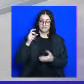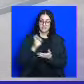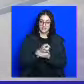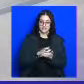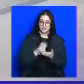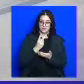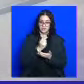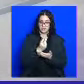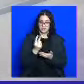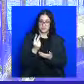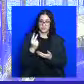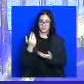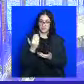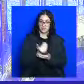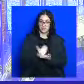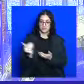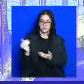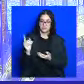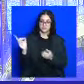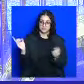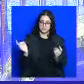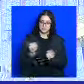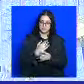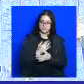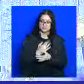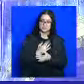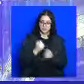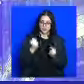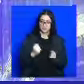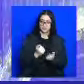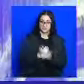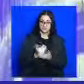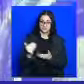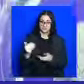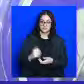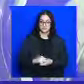Vai começar, bolas posicionadas, valendo.